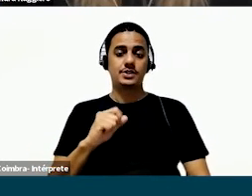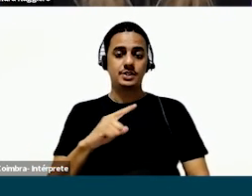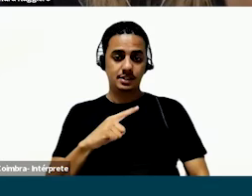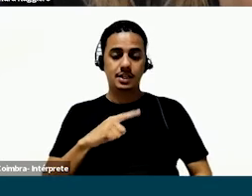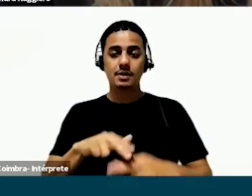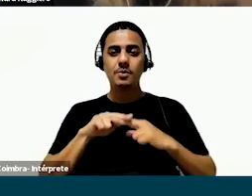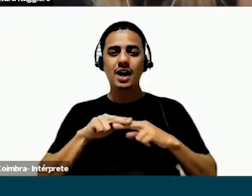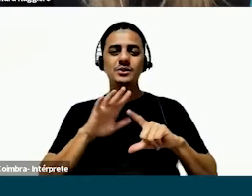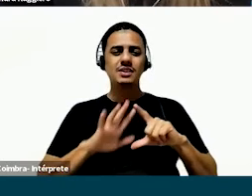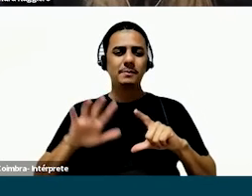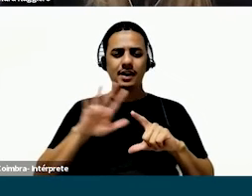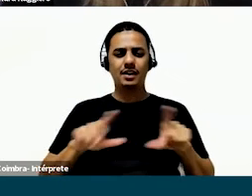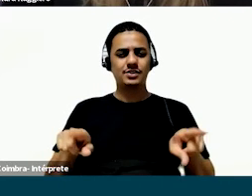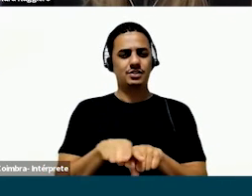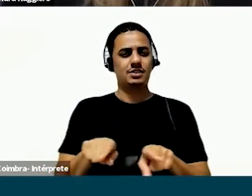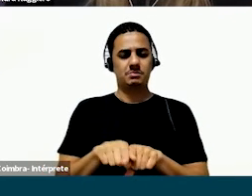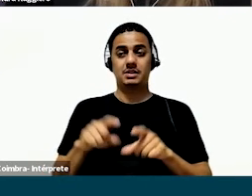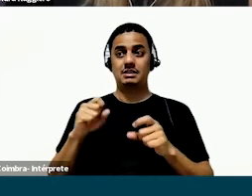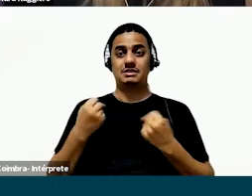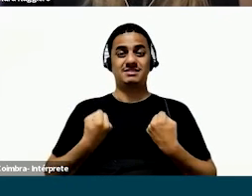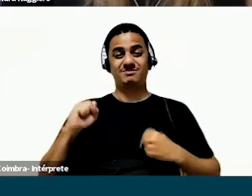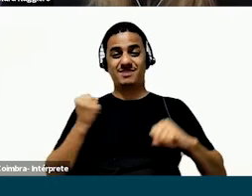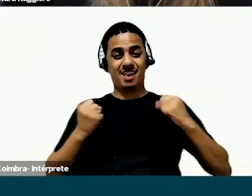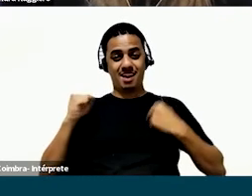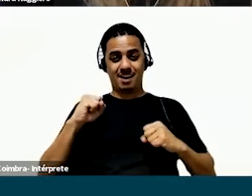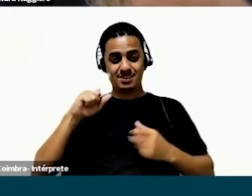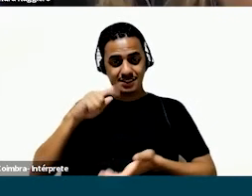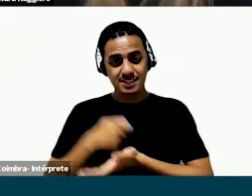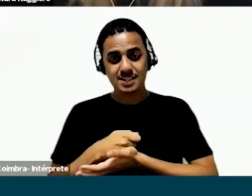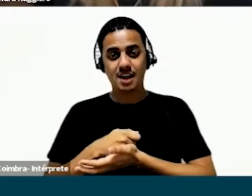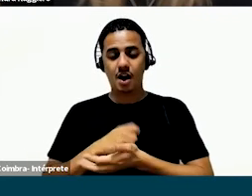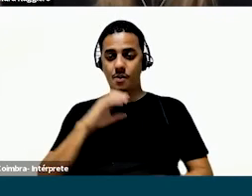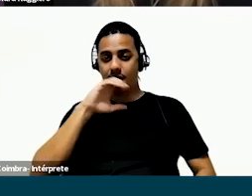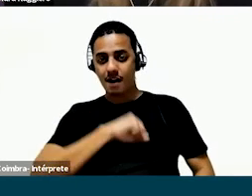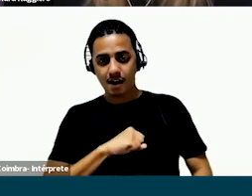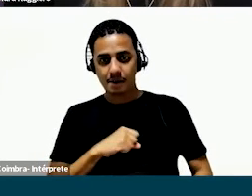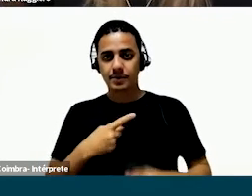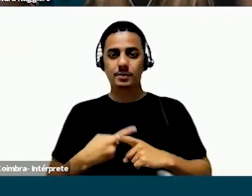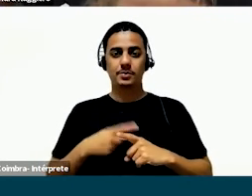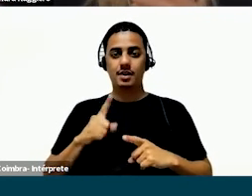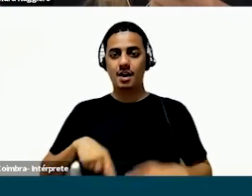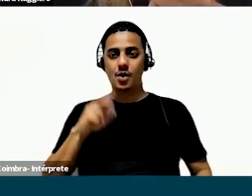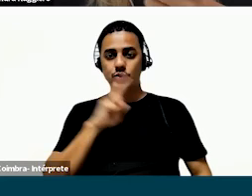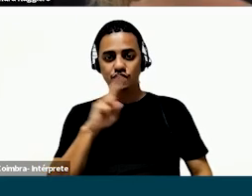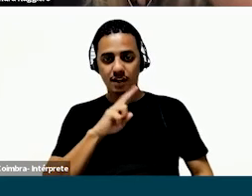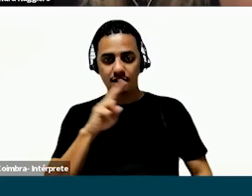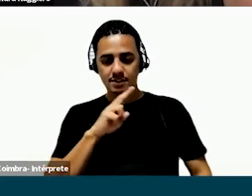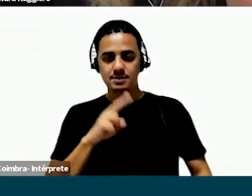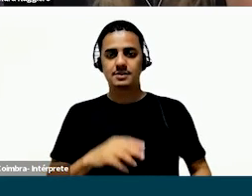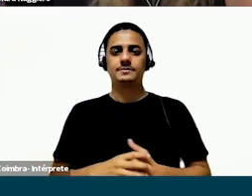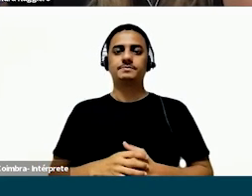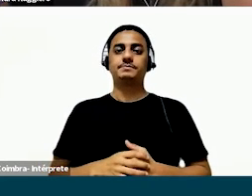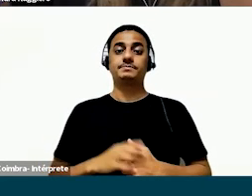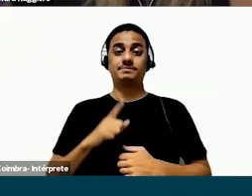até pelo ambiente, né? Pelo fato do estresse, ter que decidir, agir rapidamente, porque é uma situação de